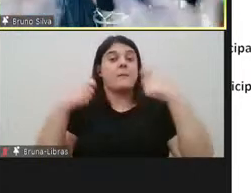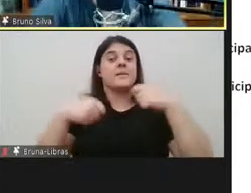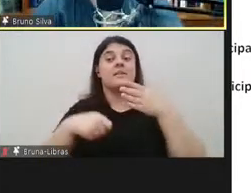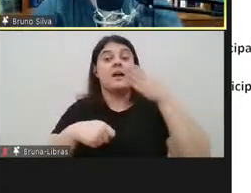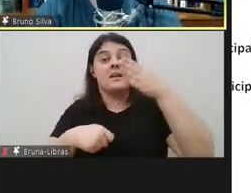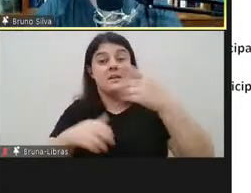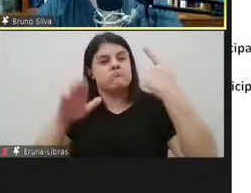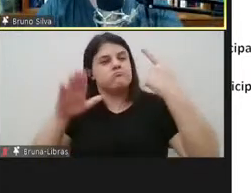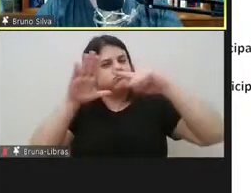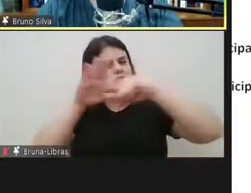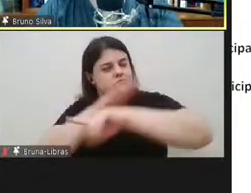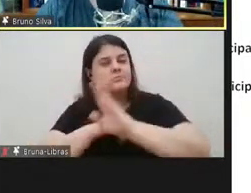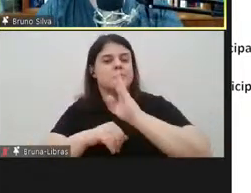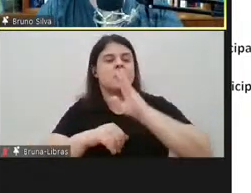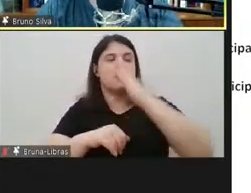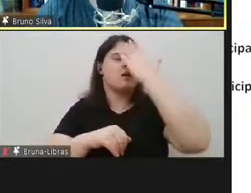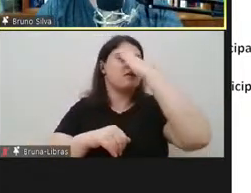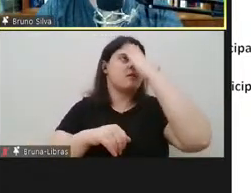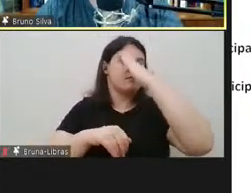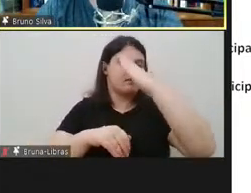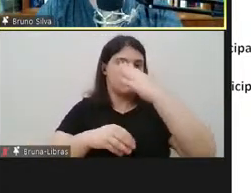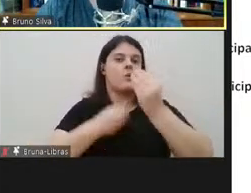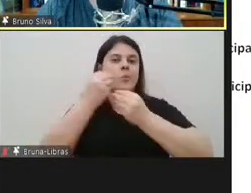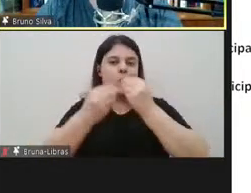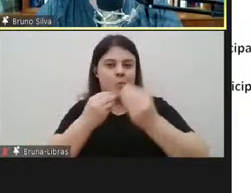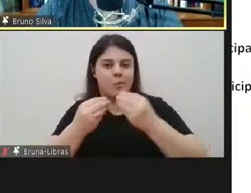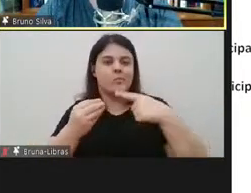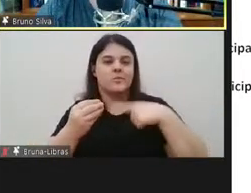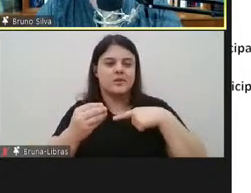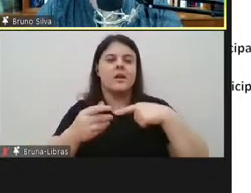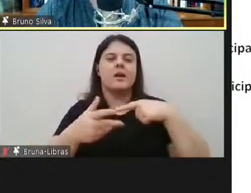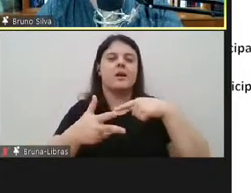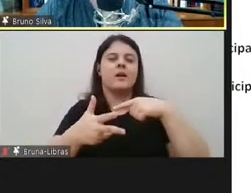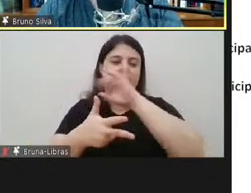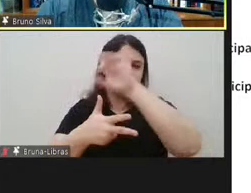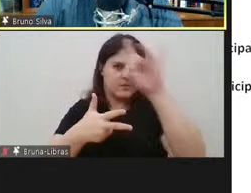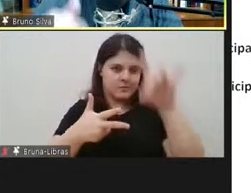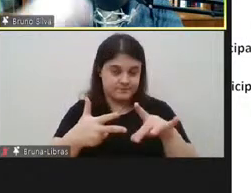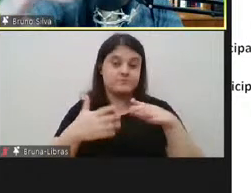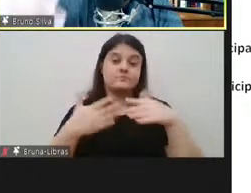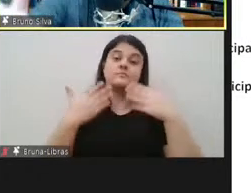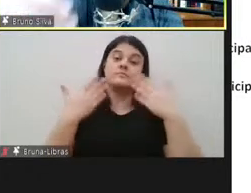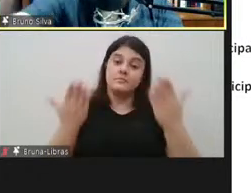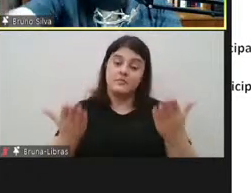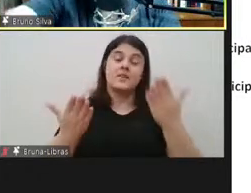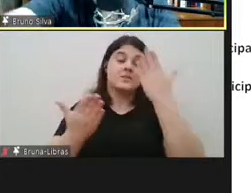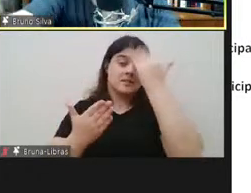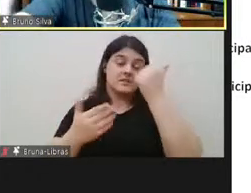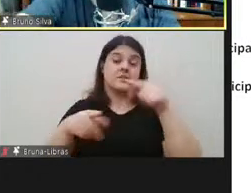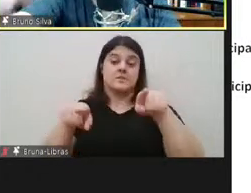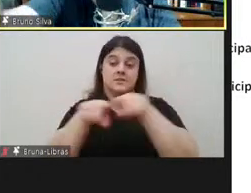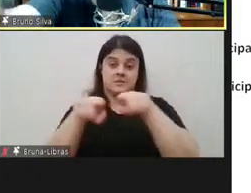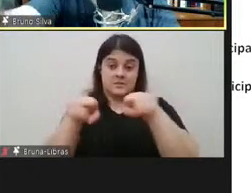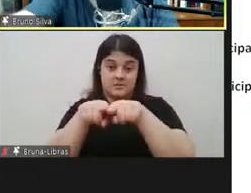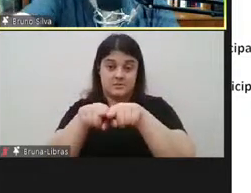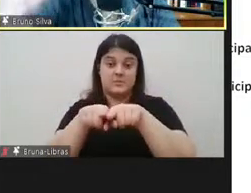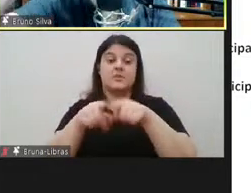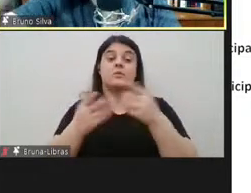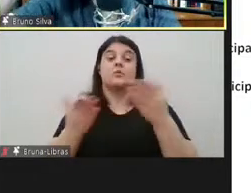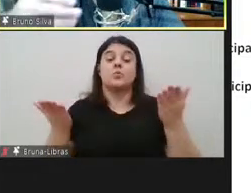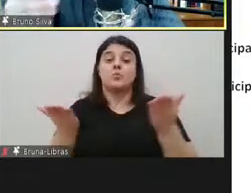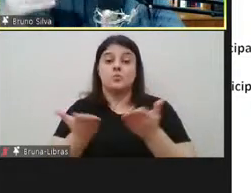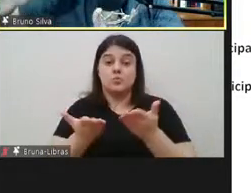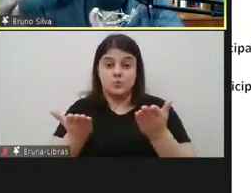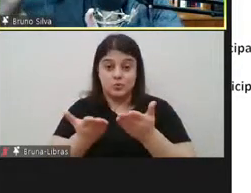precisa ler mais a fundo e tentar compreender como que se não há relação entre essas instituições né E aí a gente sabe também que nos estado